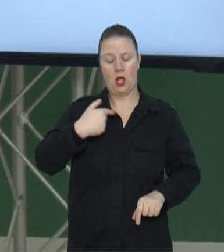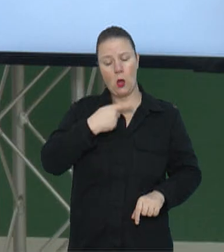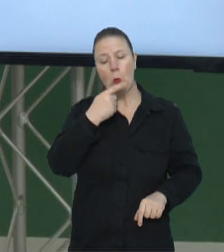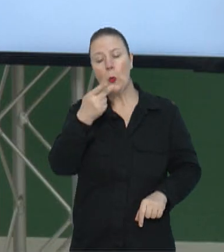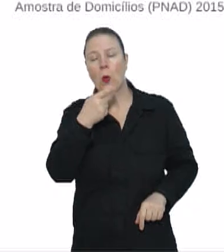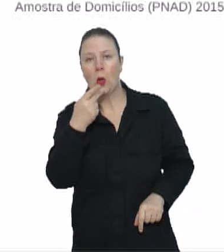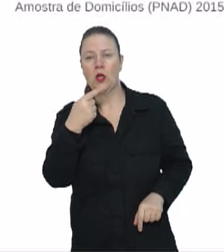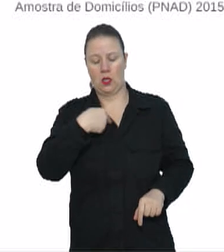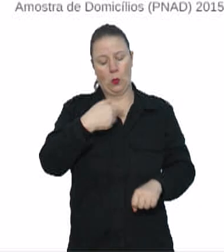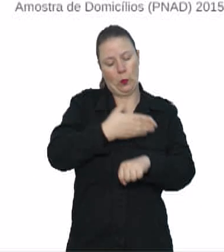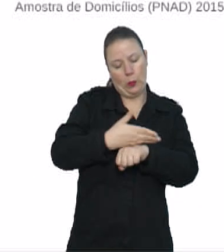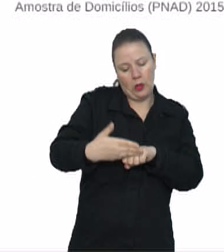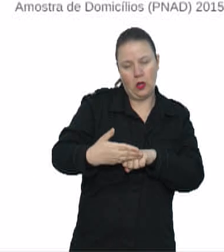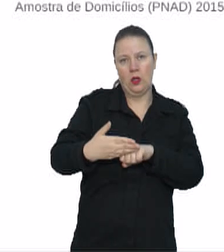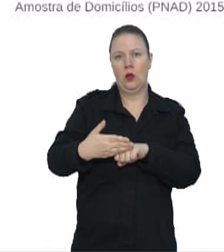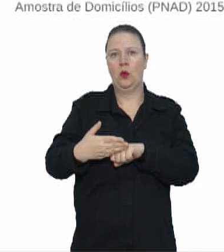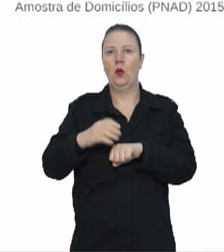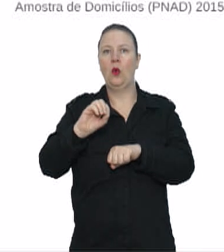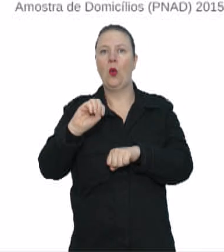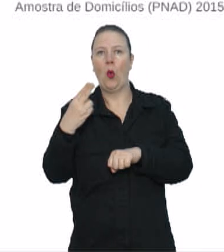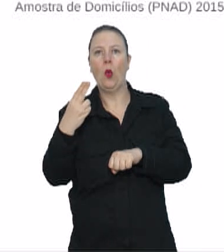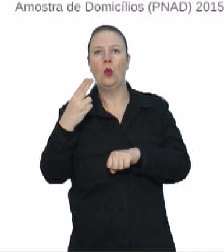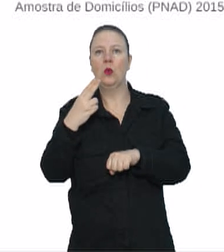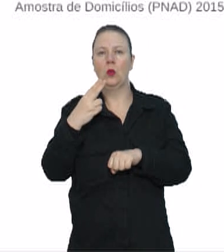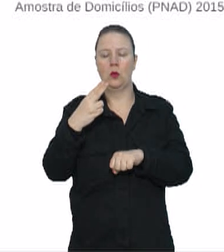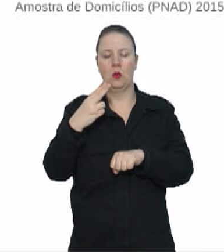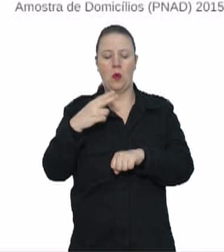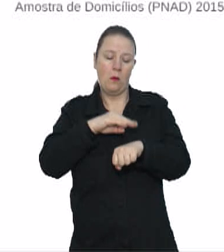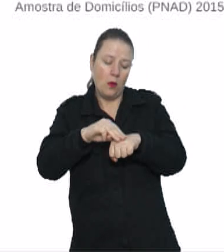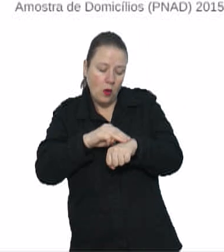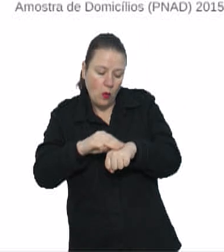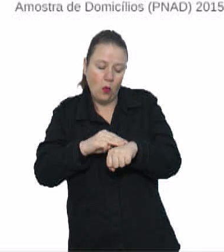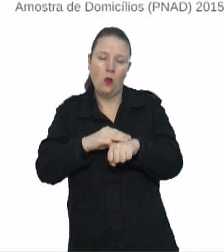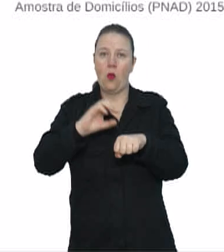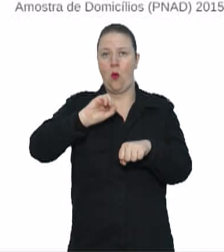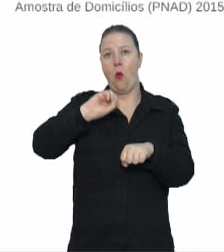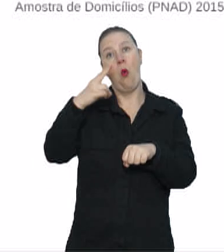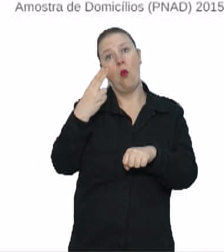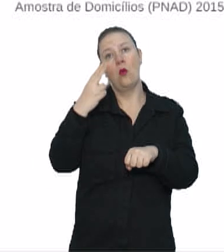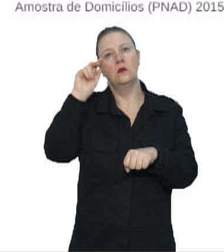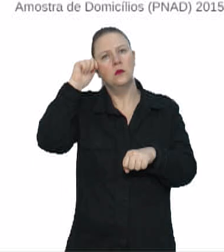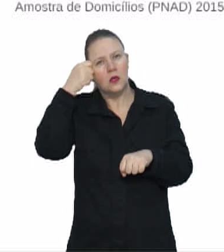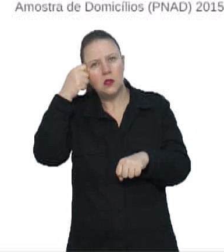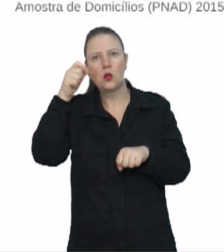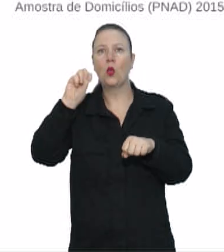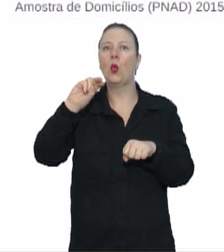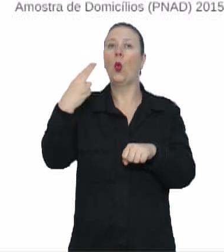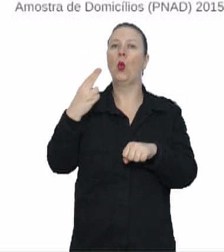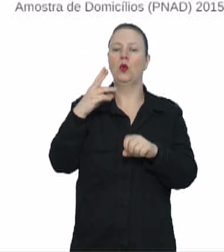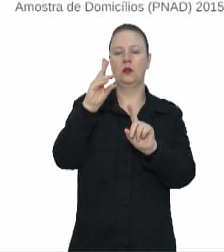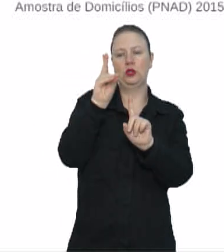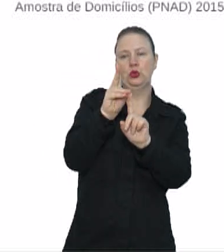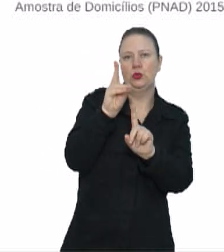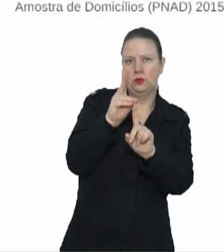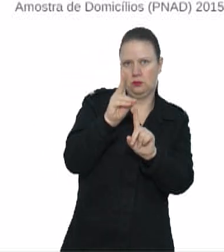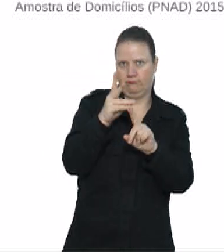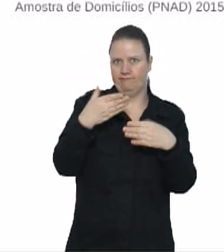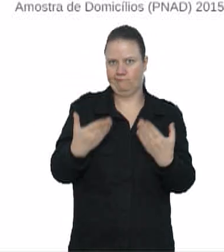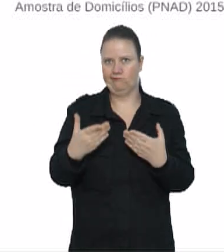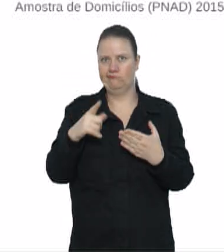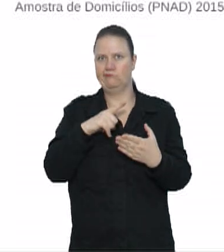branca, parda, preta, amarela ou indígena. A partir da pesquisa do IBGE, a gente vai ter ali um resultado